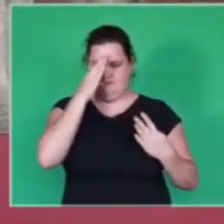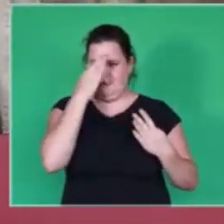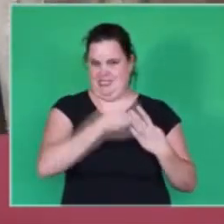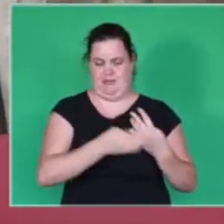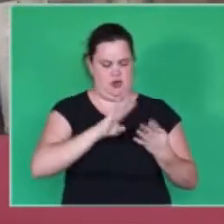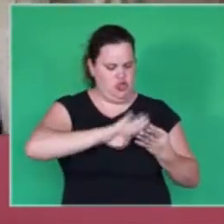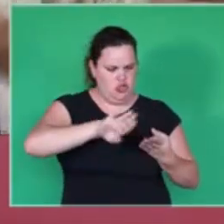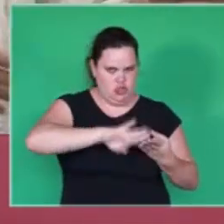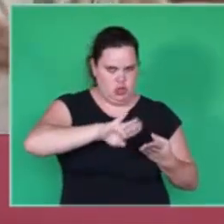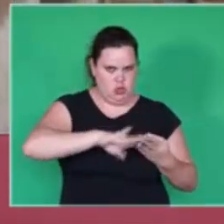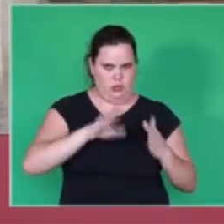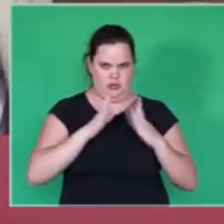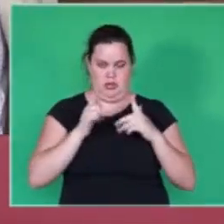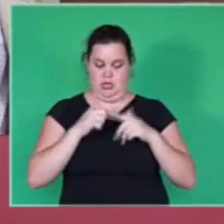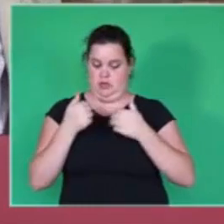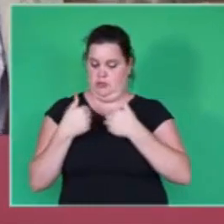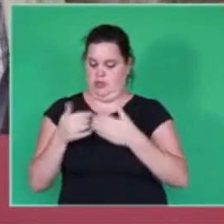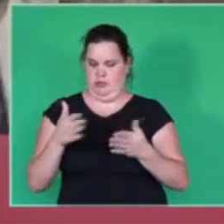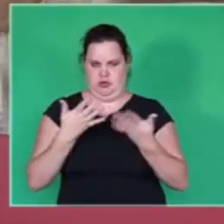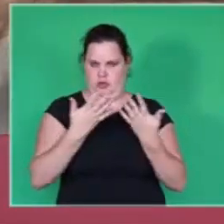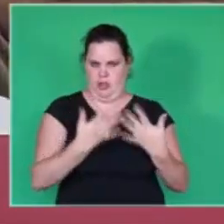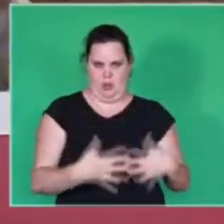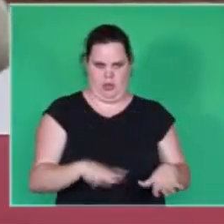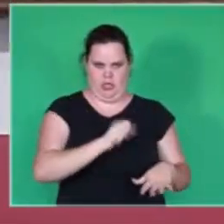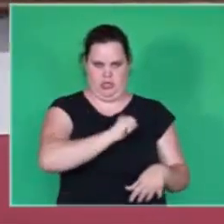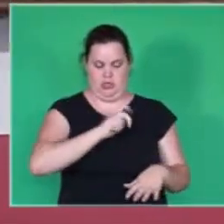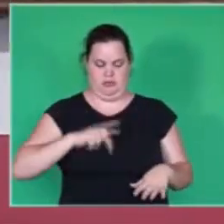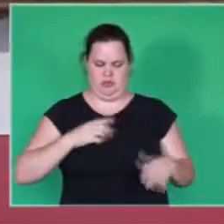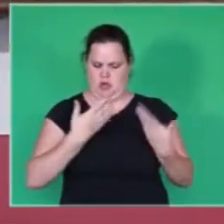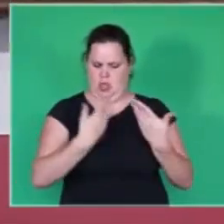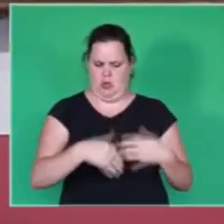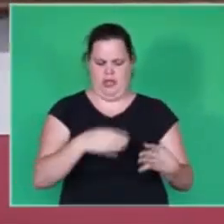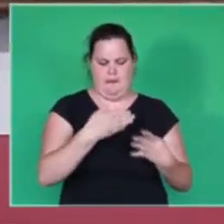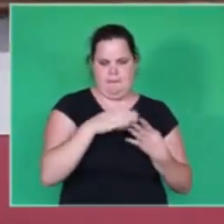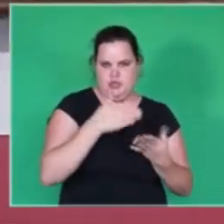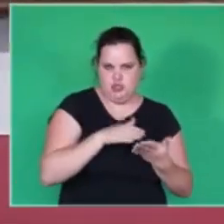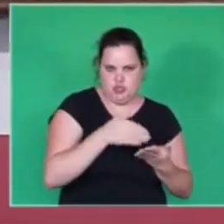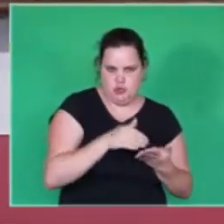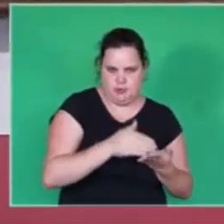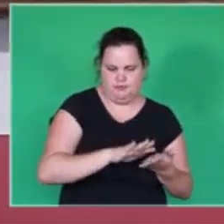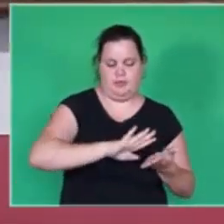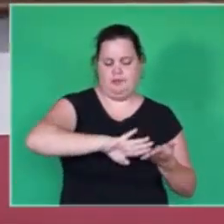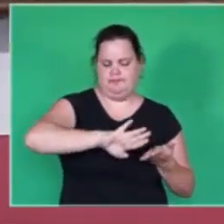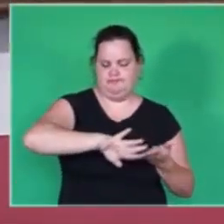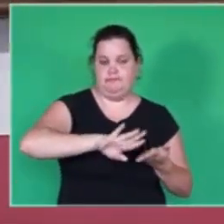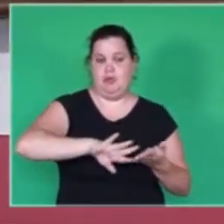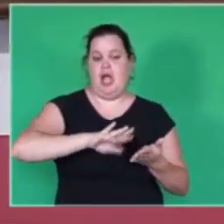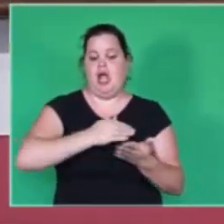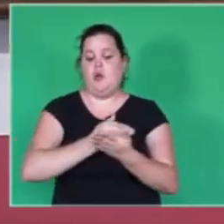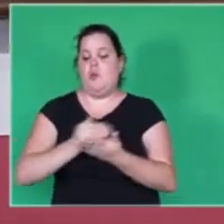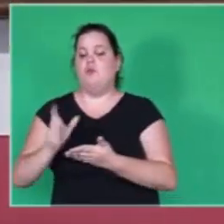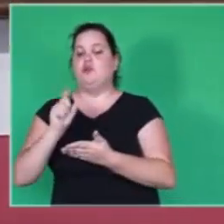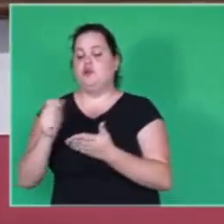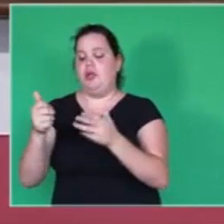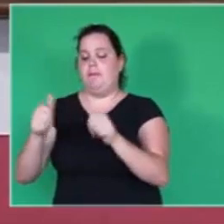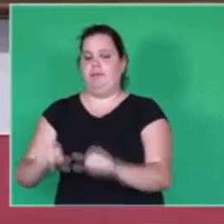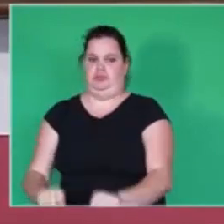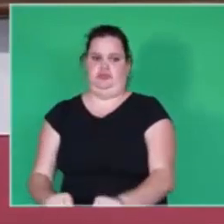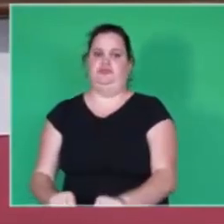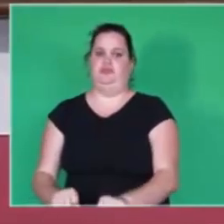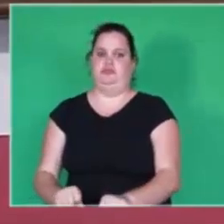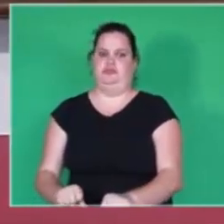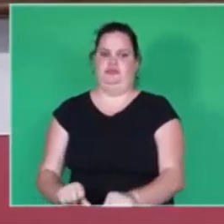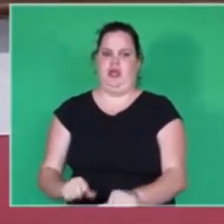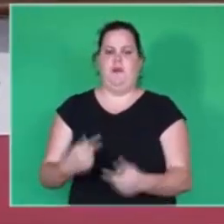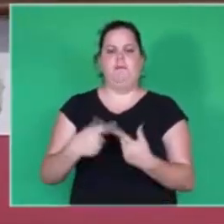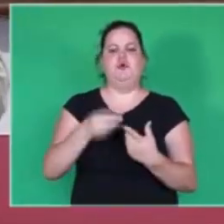igreja primitiva, da igreja apostólica, aí começou a derivar. Vamos explicar então o que é fé. Aí entrou um